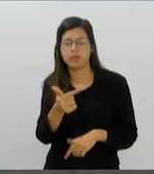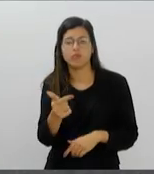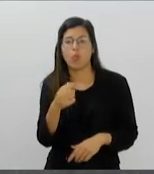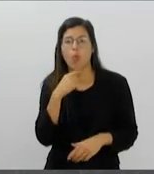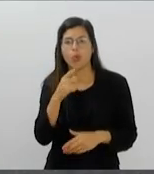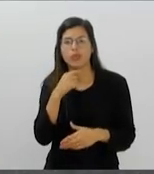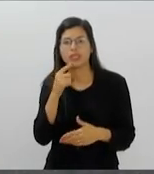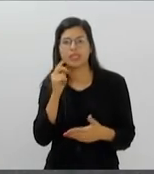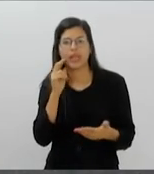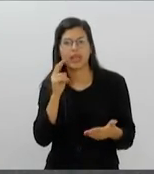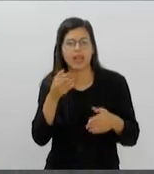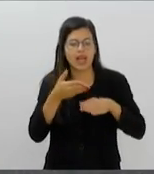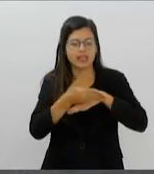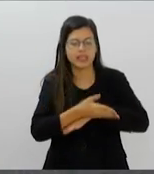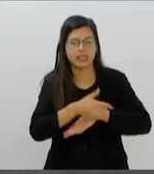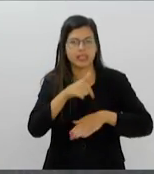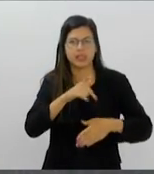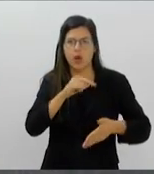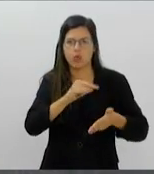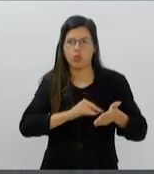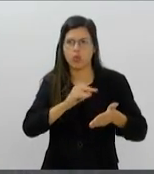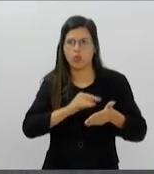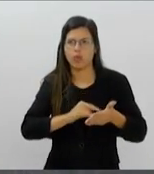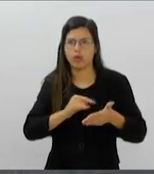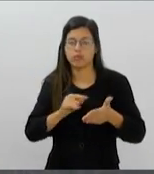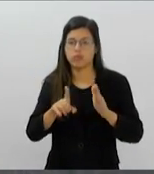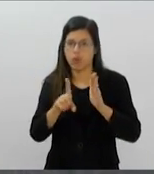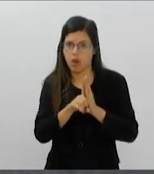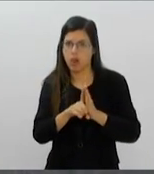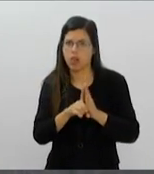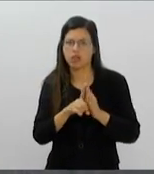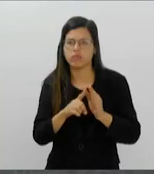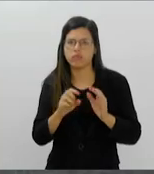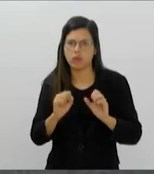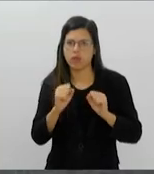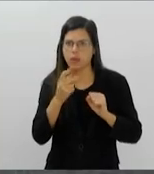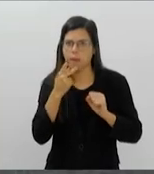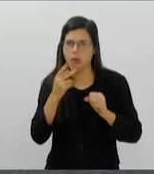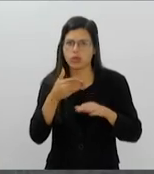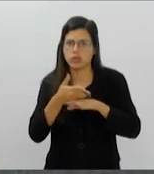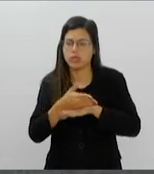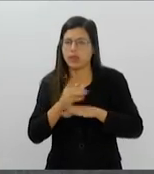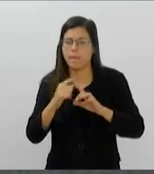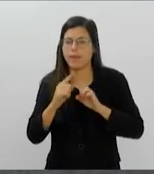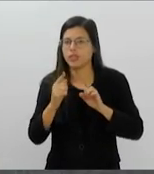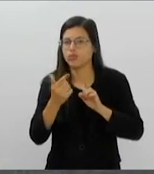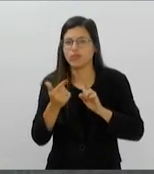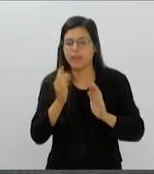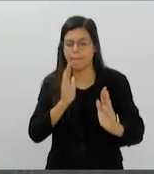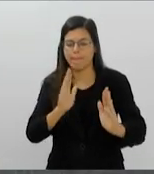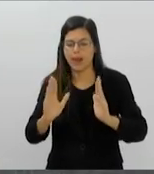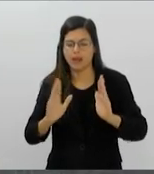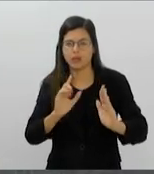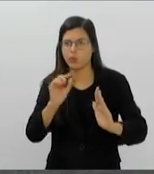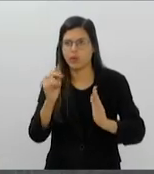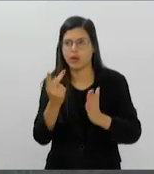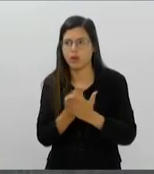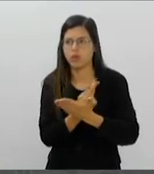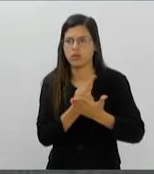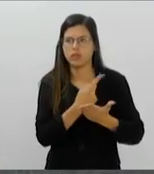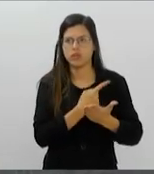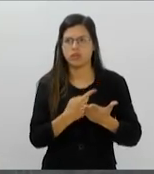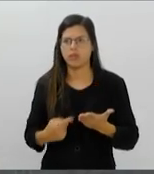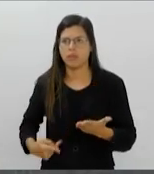A lei determina o acesso, mas não dá prazo. Então, o que, acontece? Presidente Bacelar,